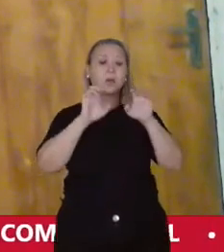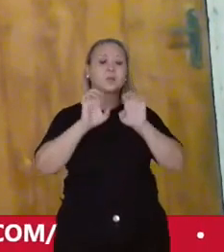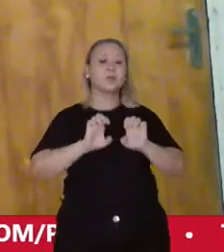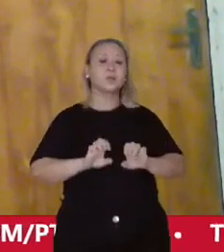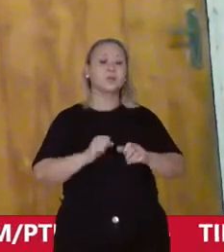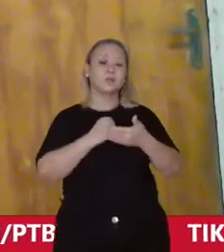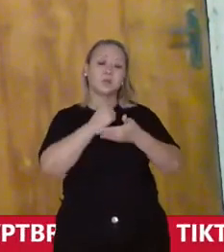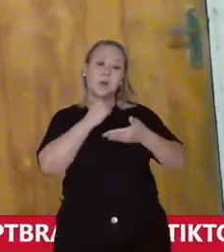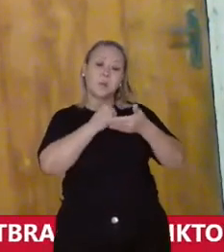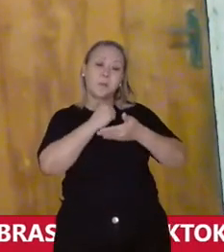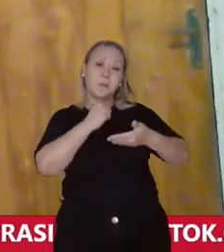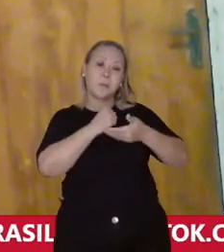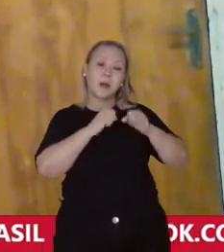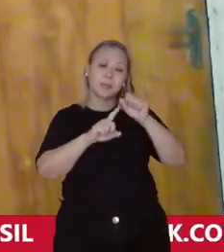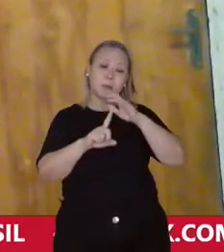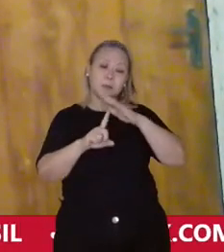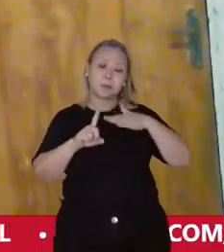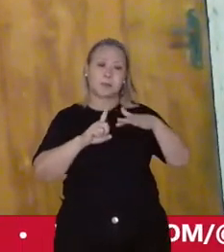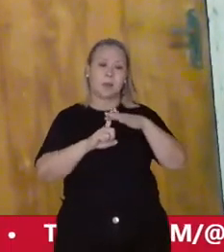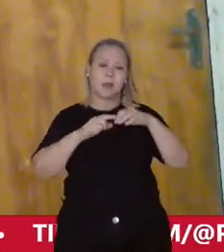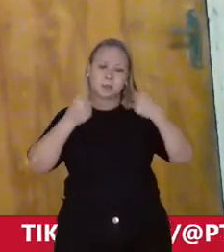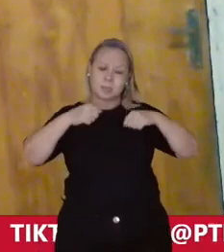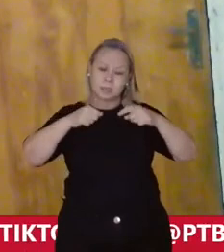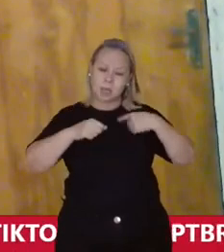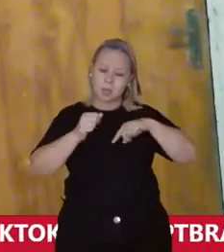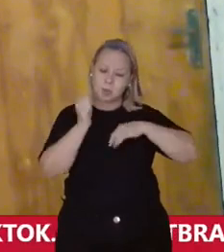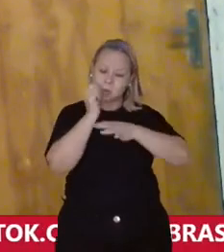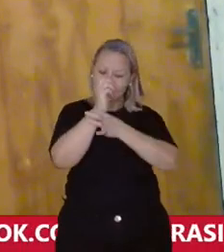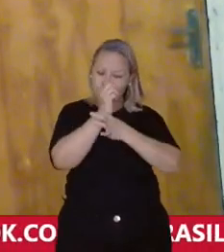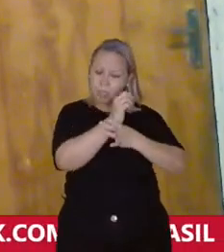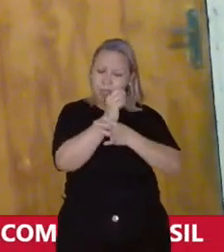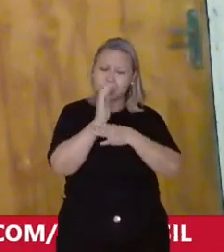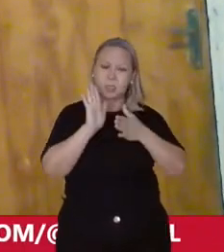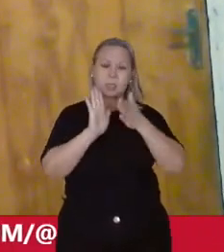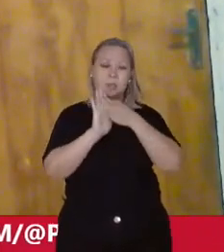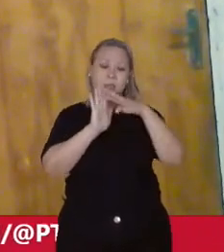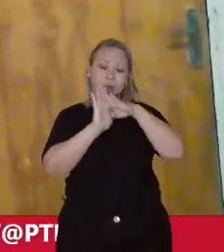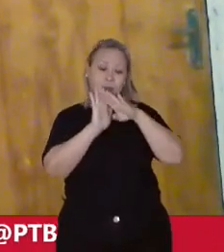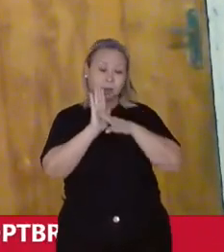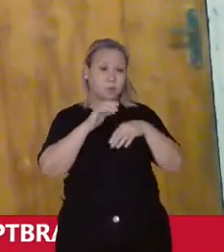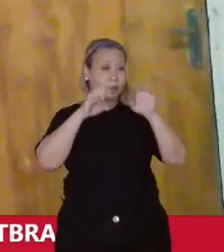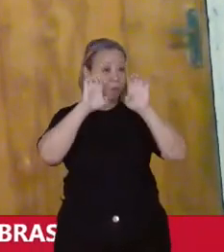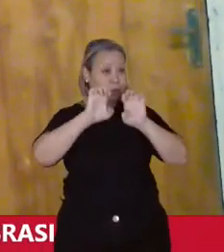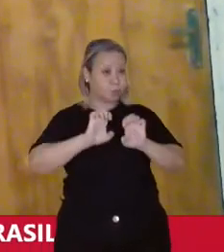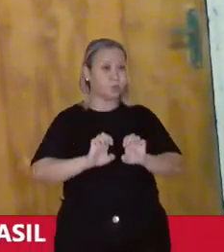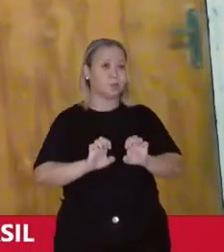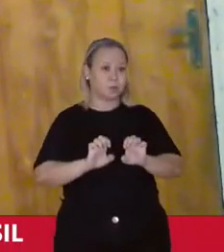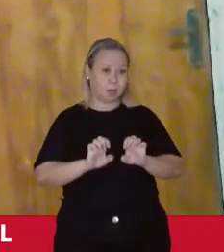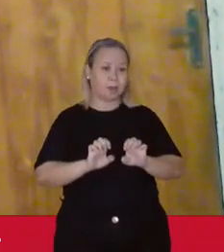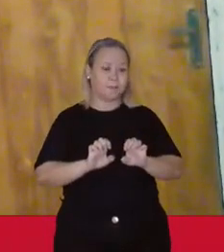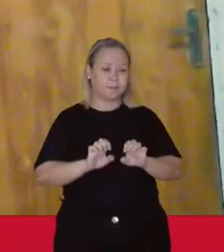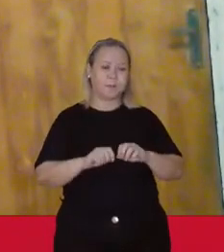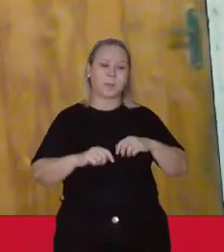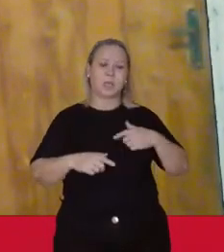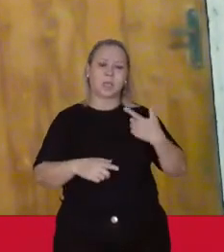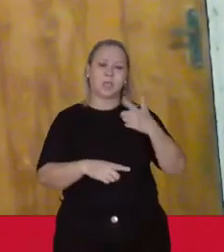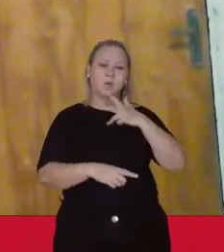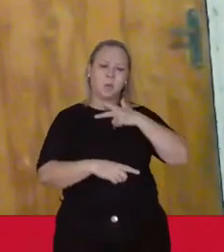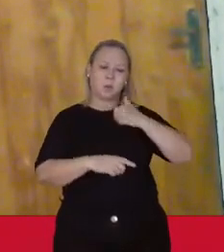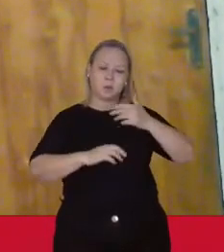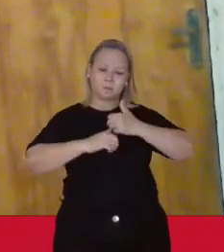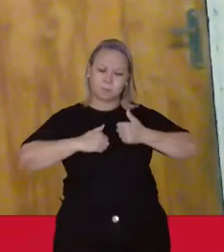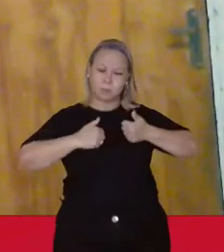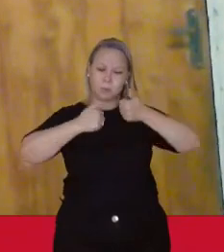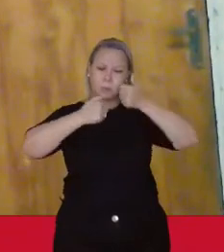é necessário que a gente possa garantir essas pautas como pautas estruturais e que a gente possa avançar cada vez